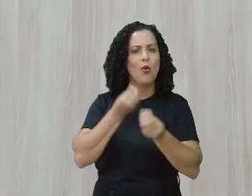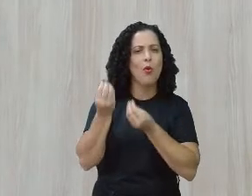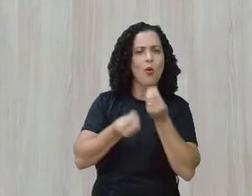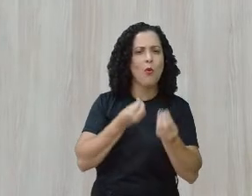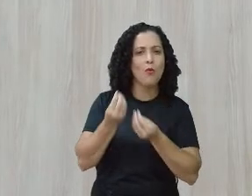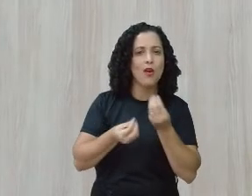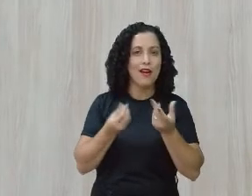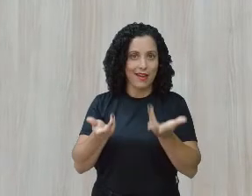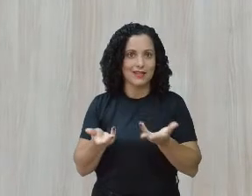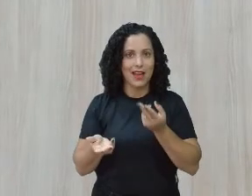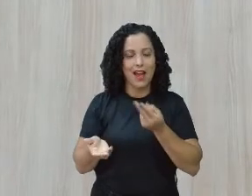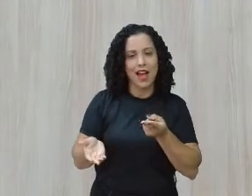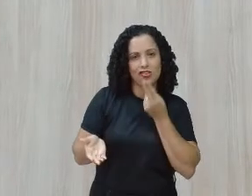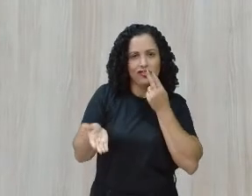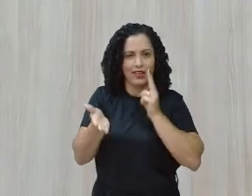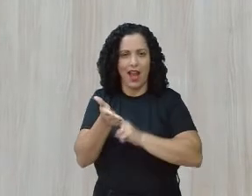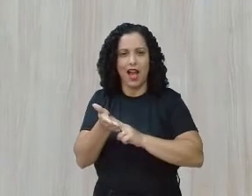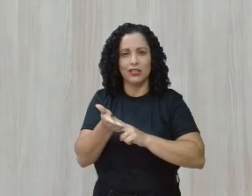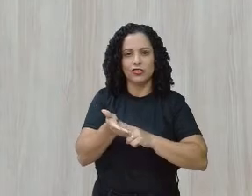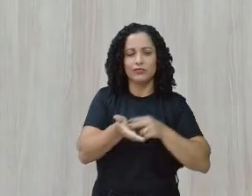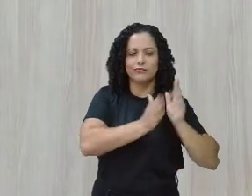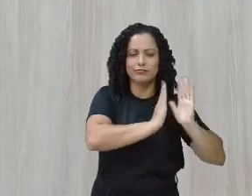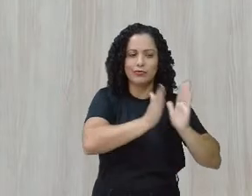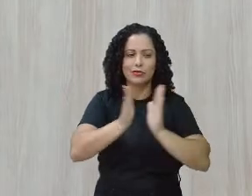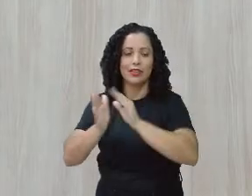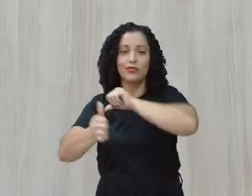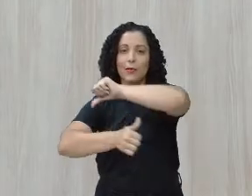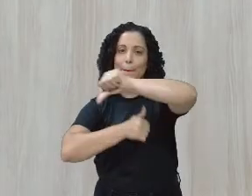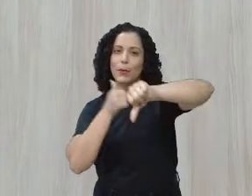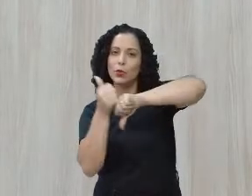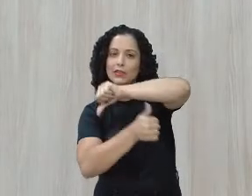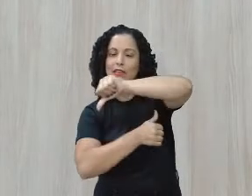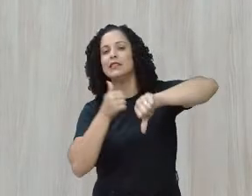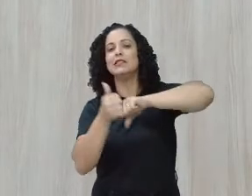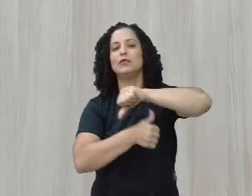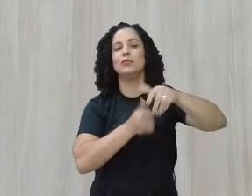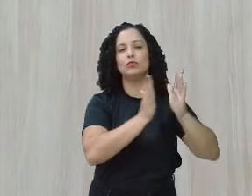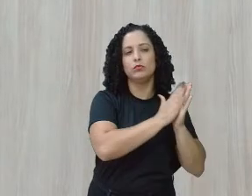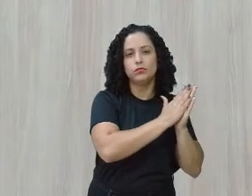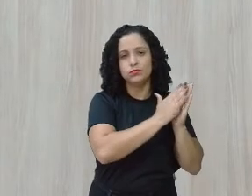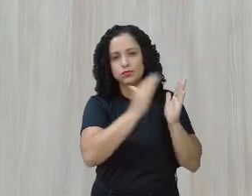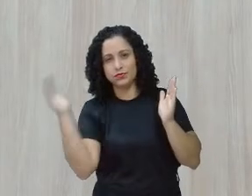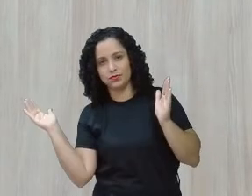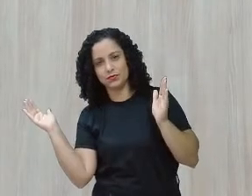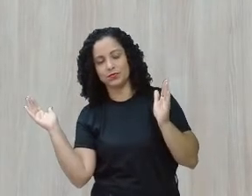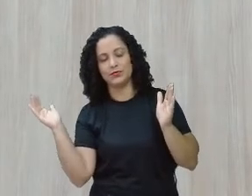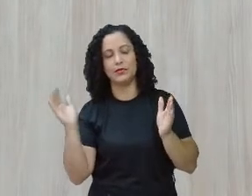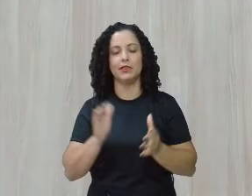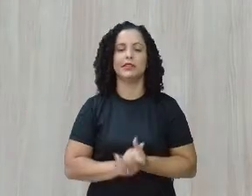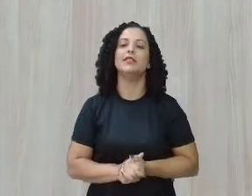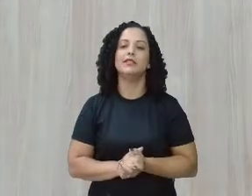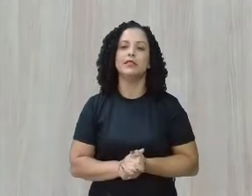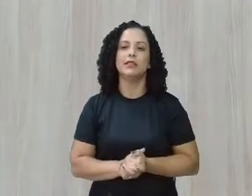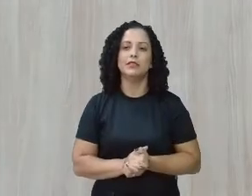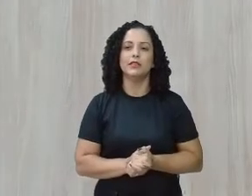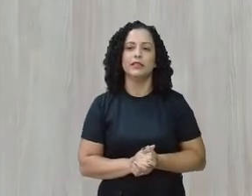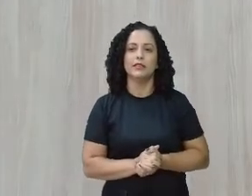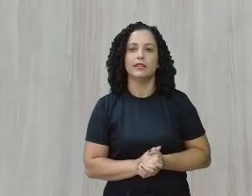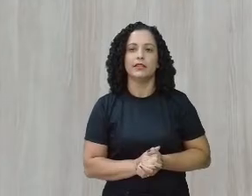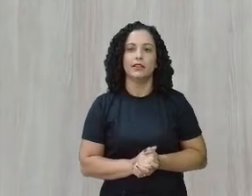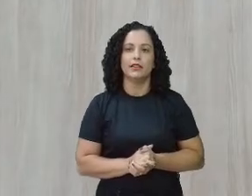postal foi se modificando também, a sua intenção foi se modificando junto com a carta, tá